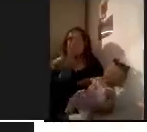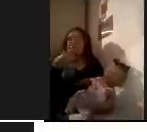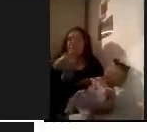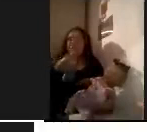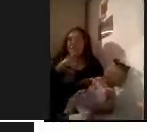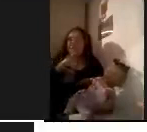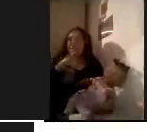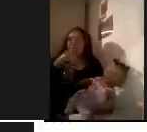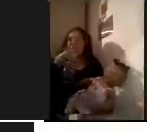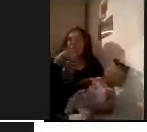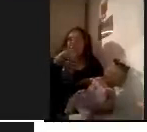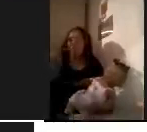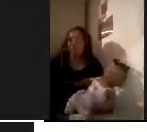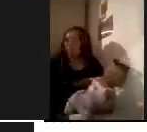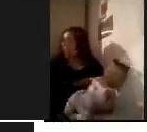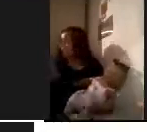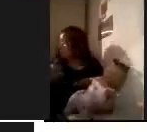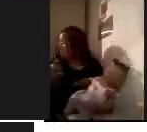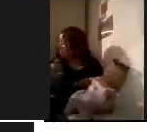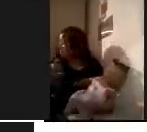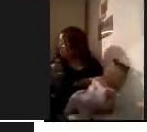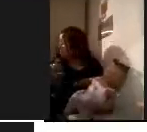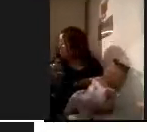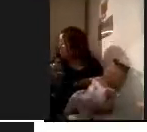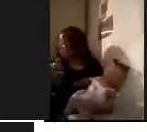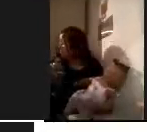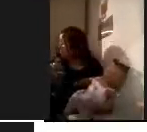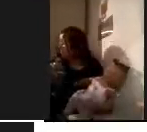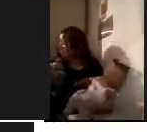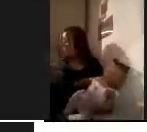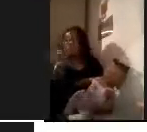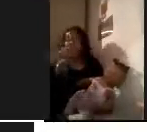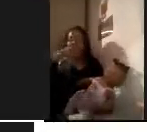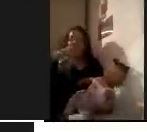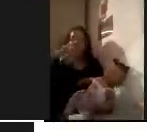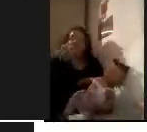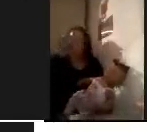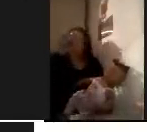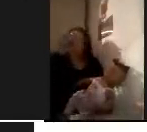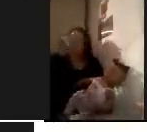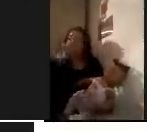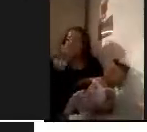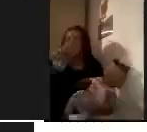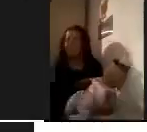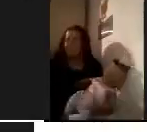nunca me questionei sobre isso. Nunca me questionei sobre isso. Oh, Assunto sossega. interessante. Eu, hein?